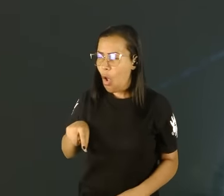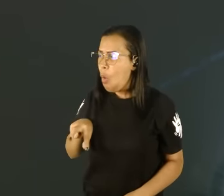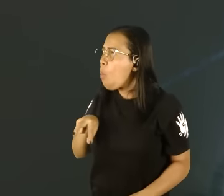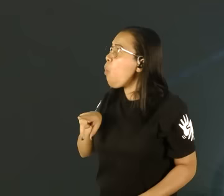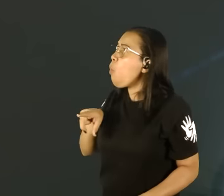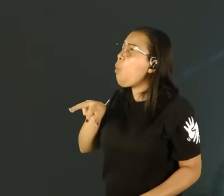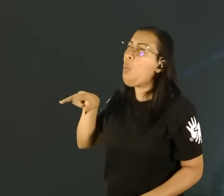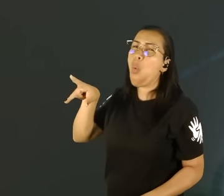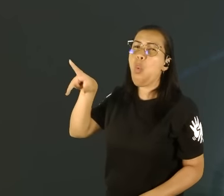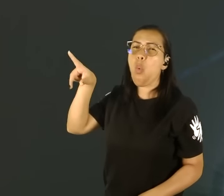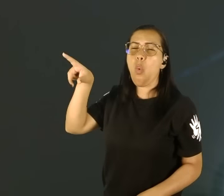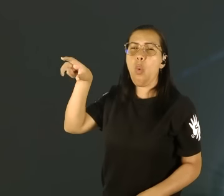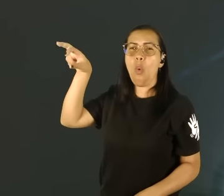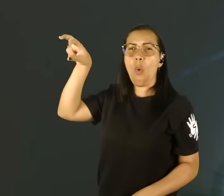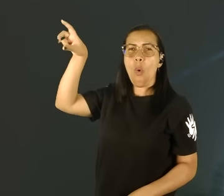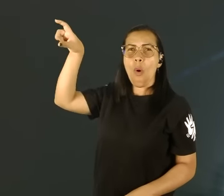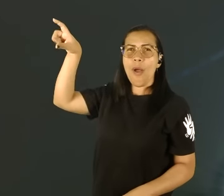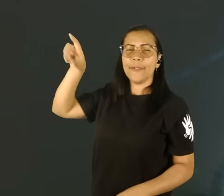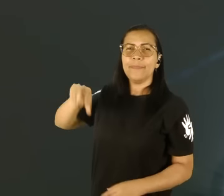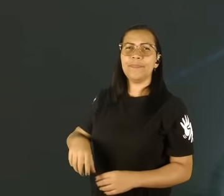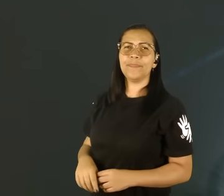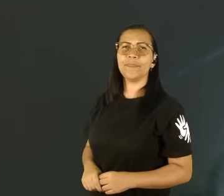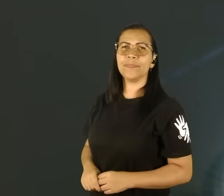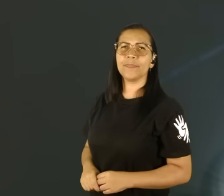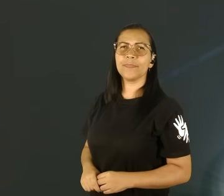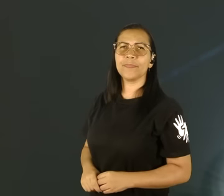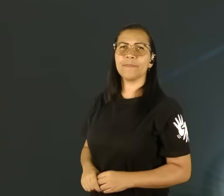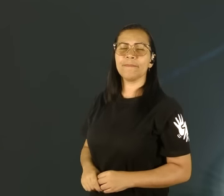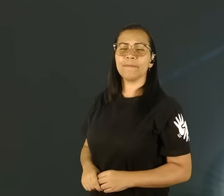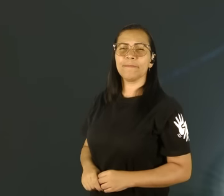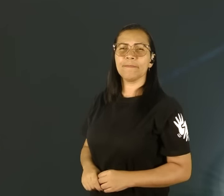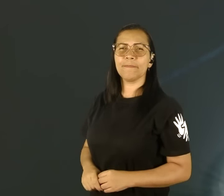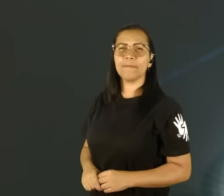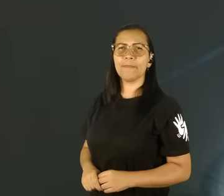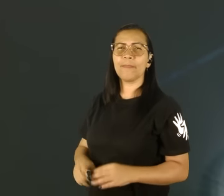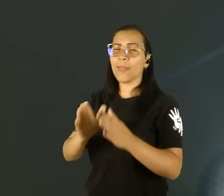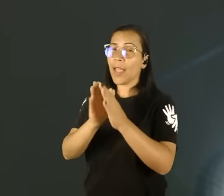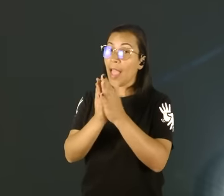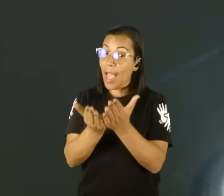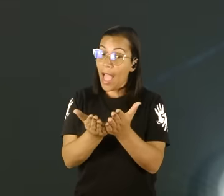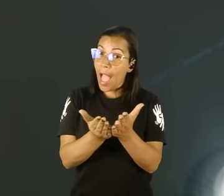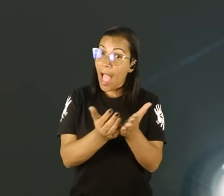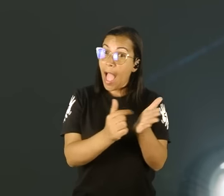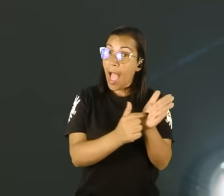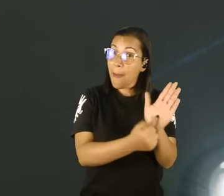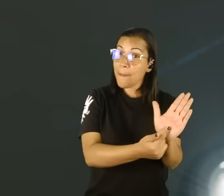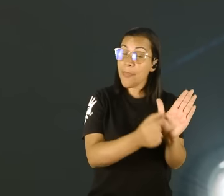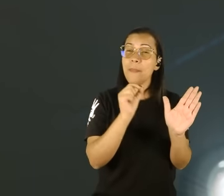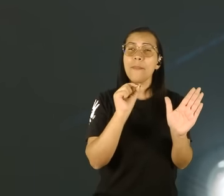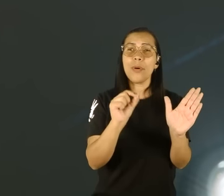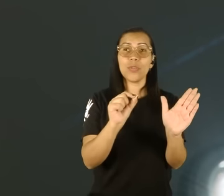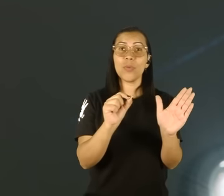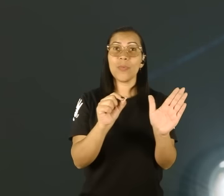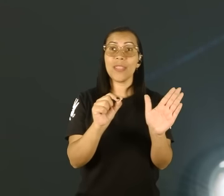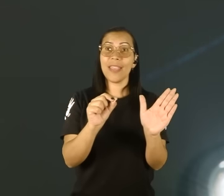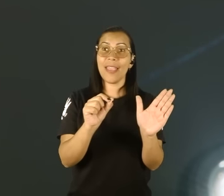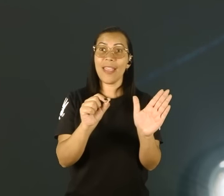a Bíblia diz que a escada estava posta na terra. É como se os dois pés da